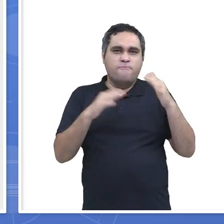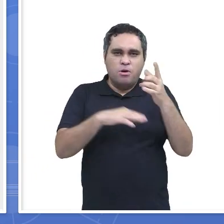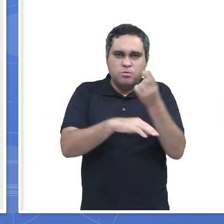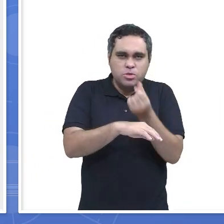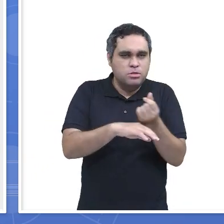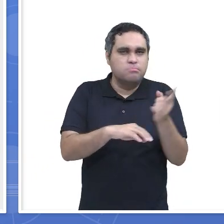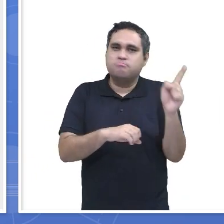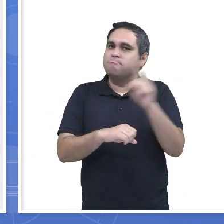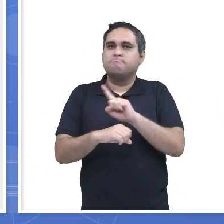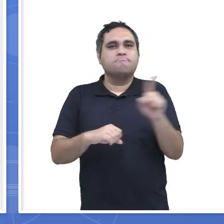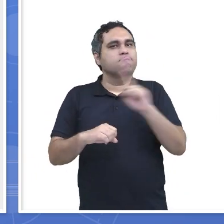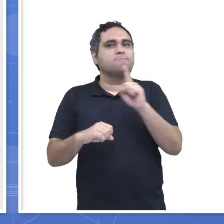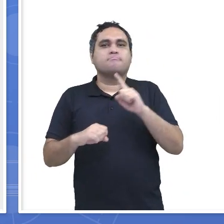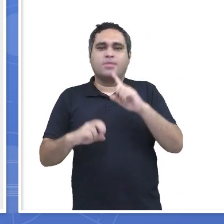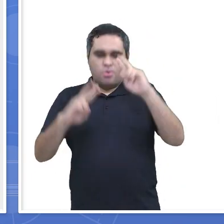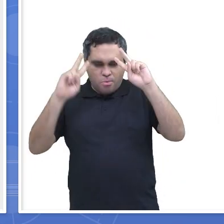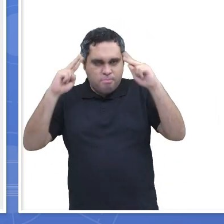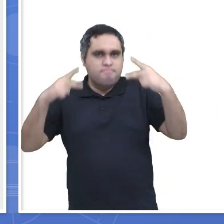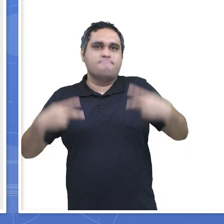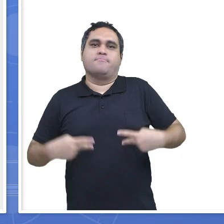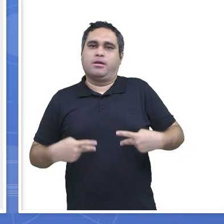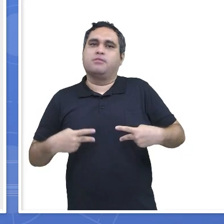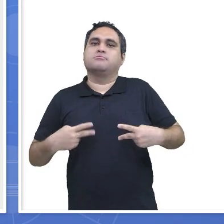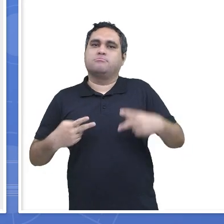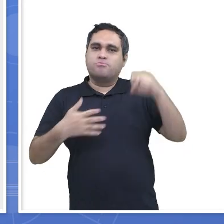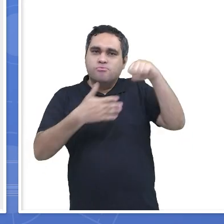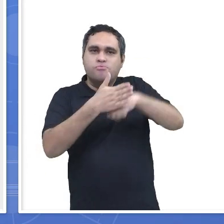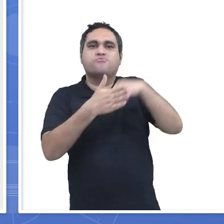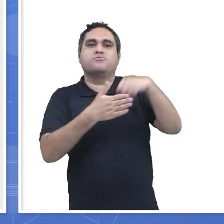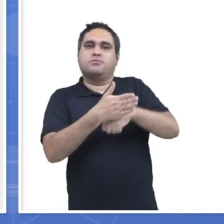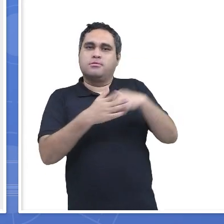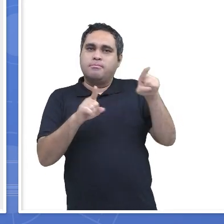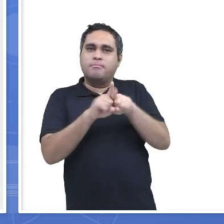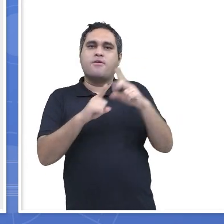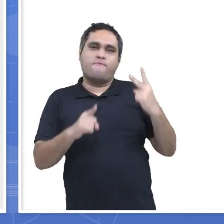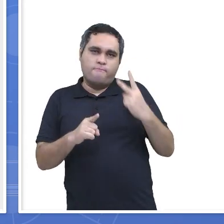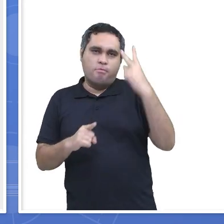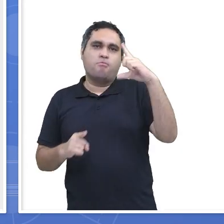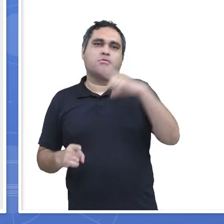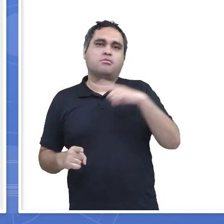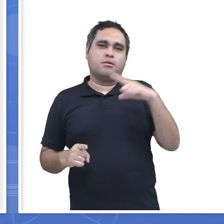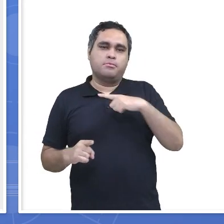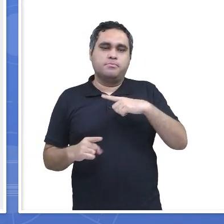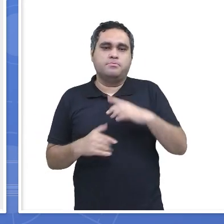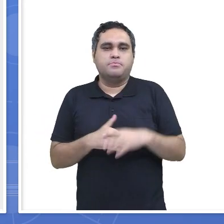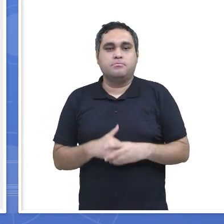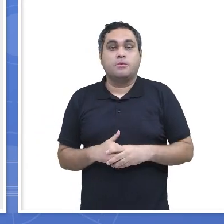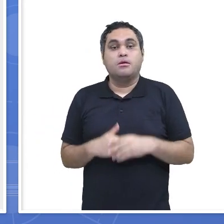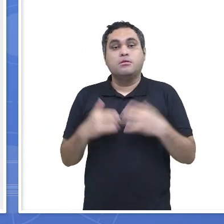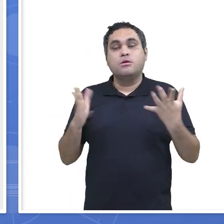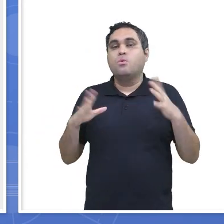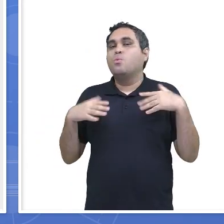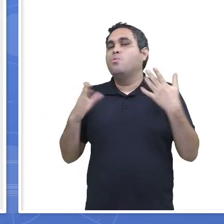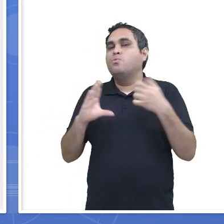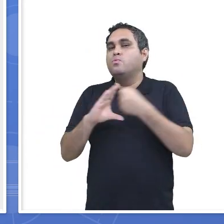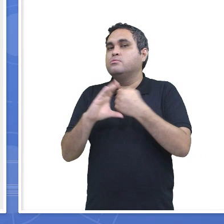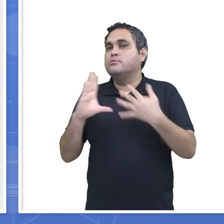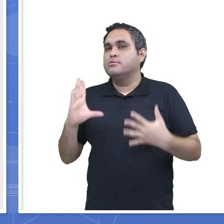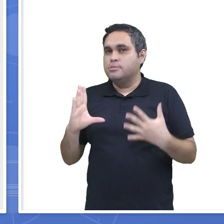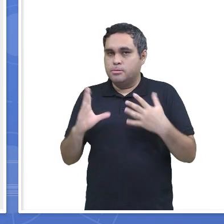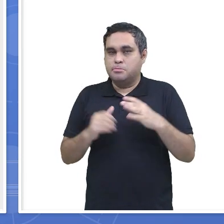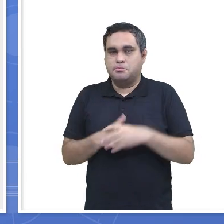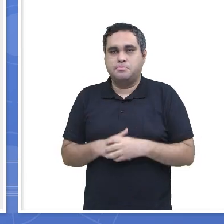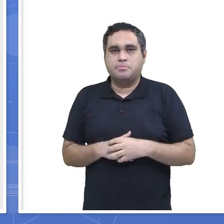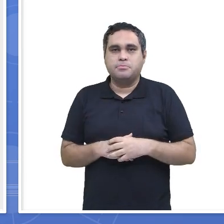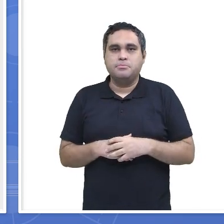é um fórum, um movimento mundial, né? E aí nós vamos trazer, então, quais são as características desses novos